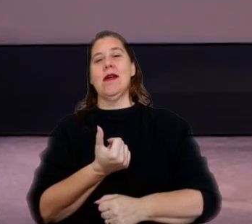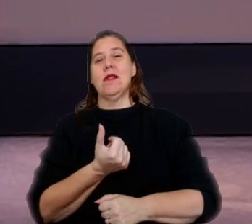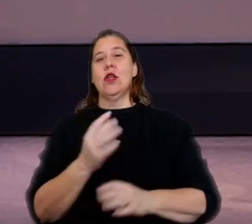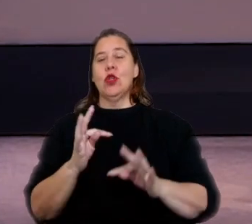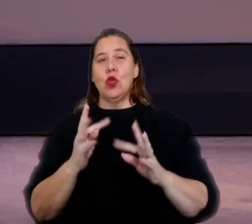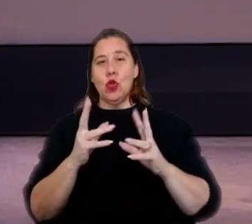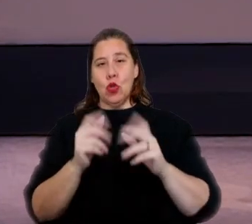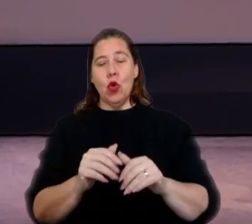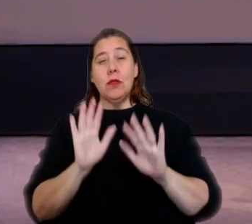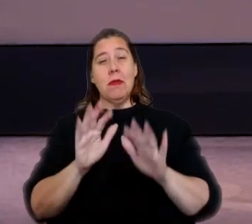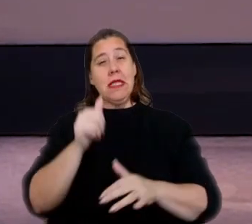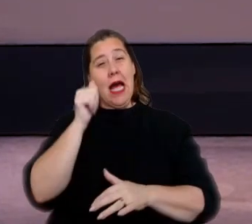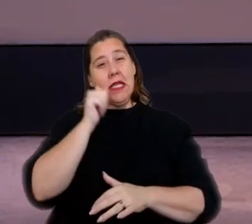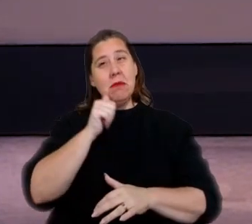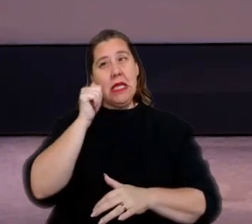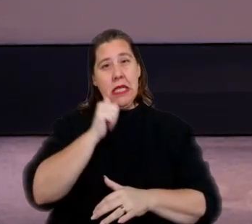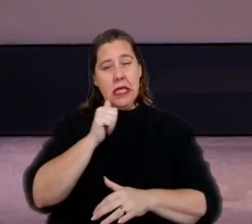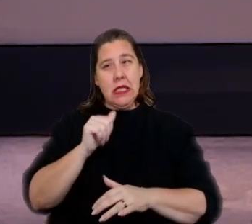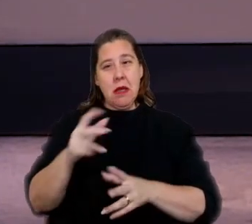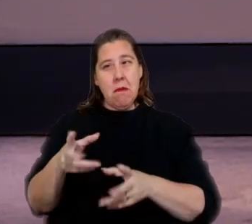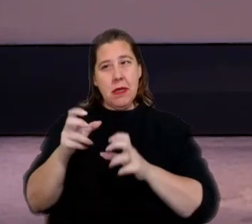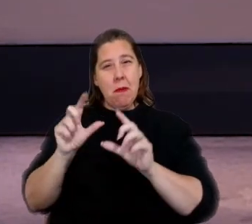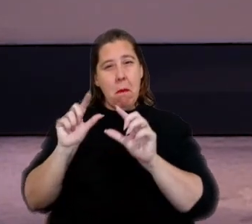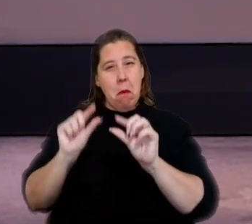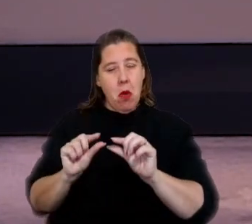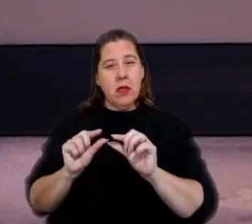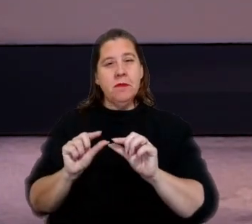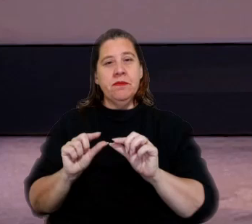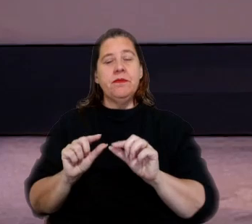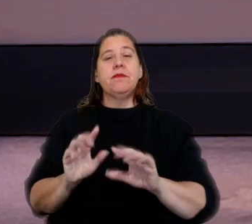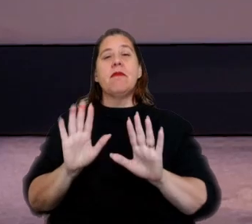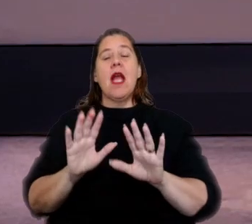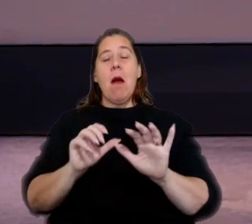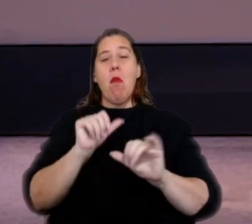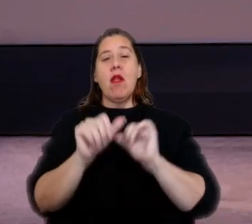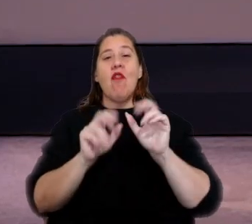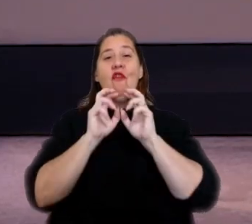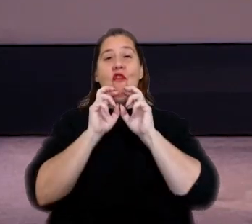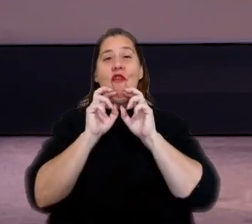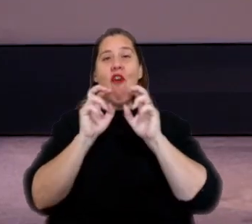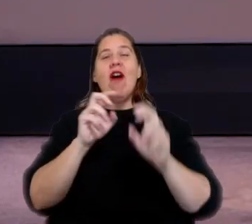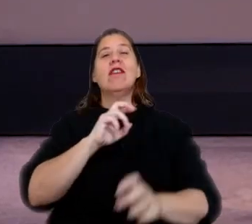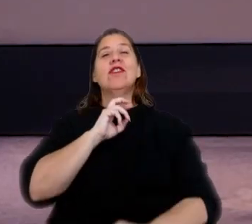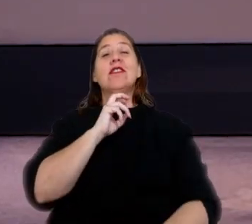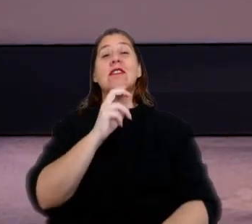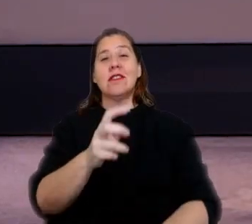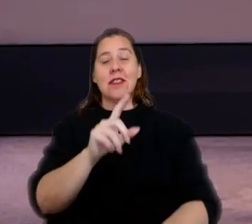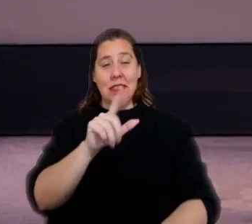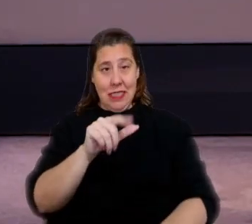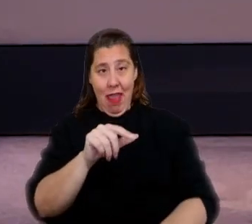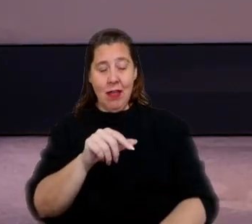acontece com as meninas também, mas de um jeito menos perceptível, que é a mudança de voz. A mudança de voz, que é